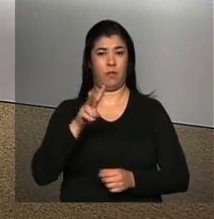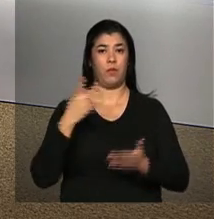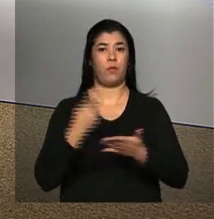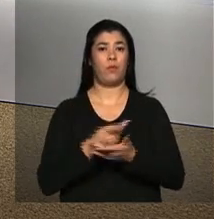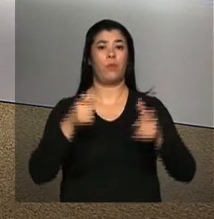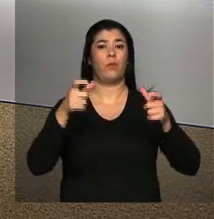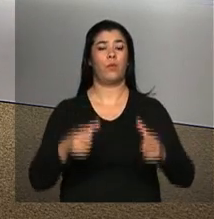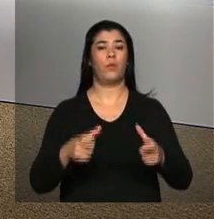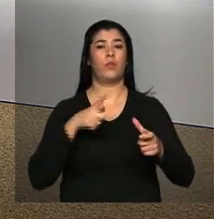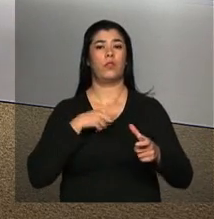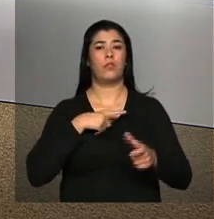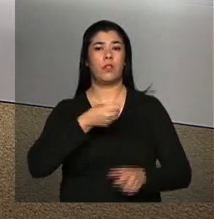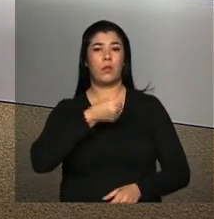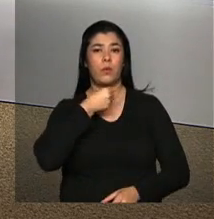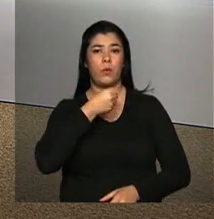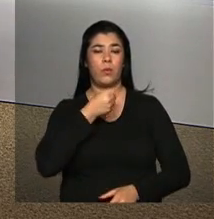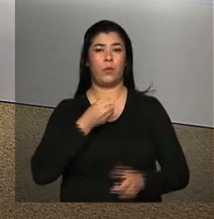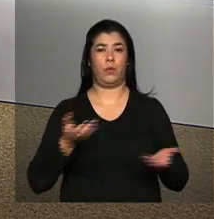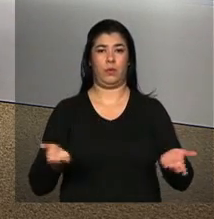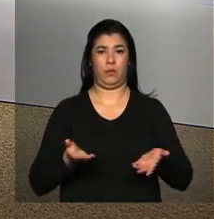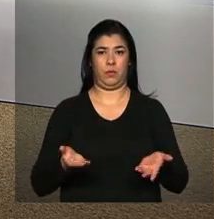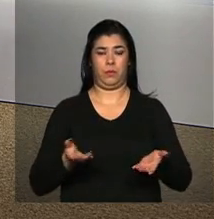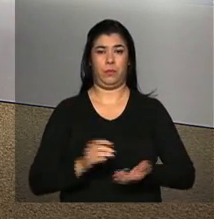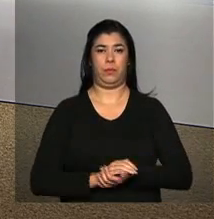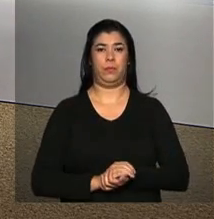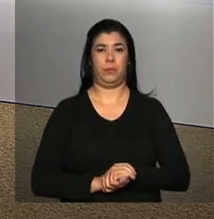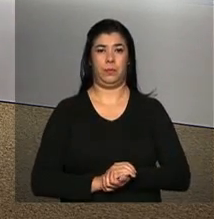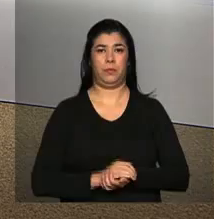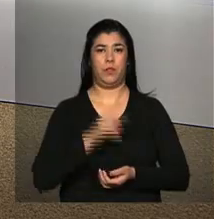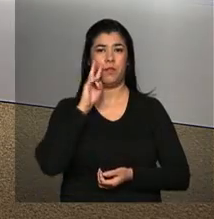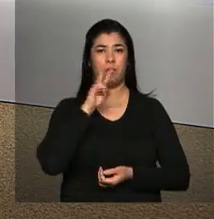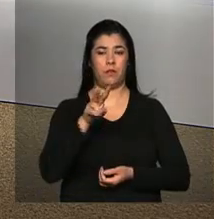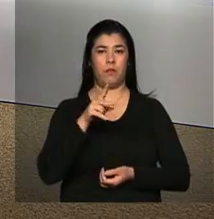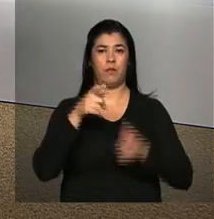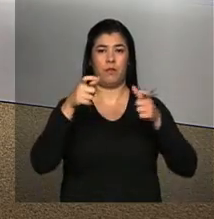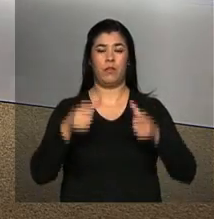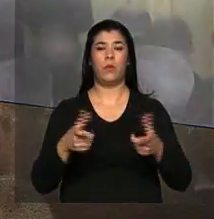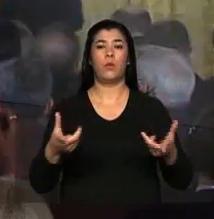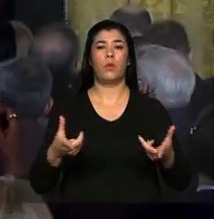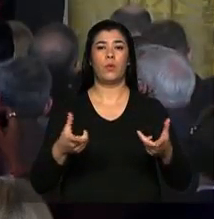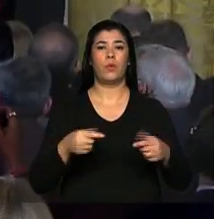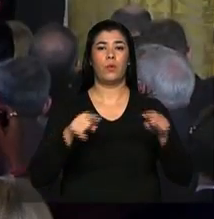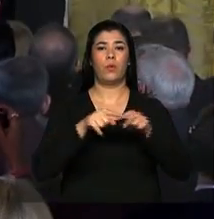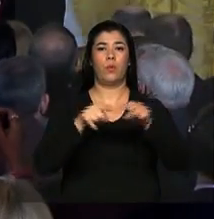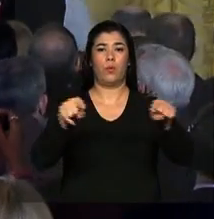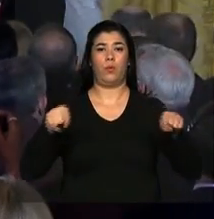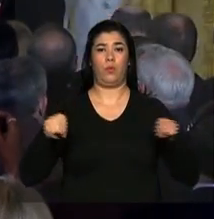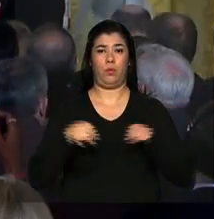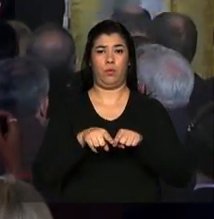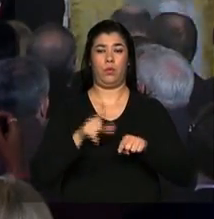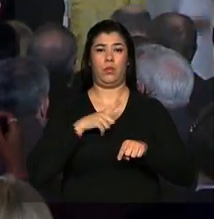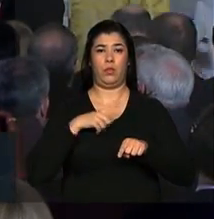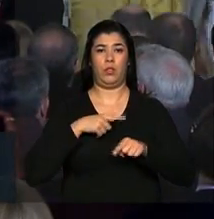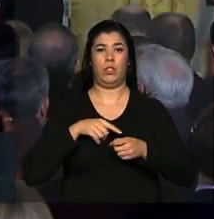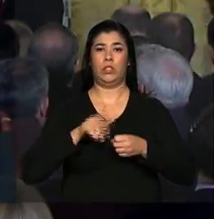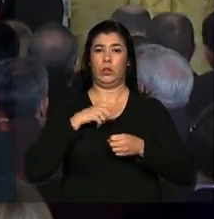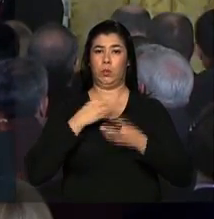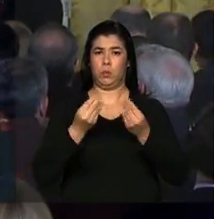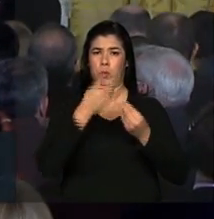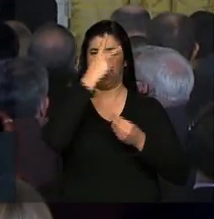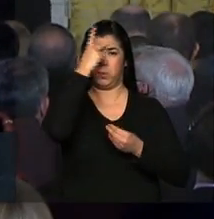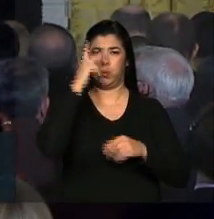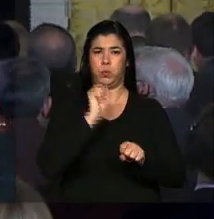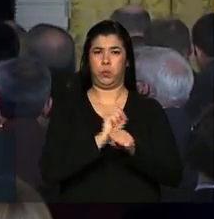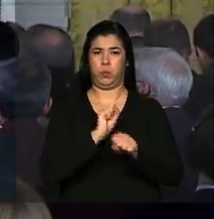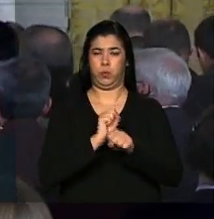local onde será concedida a declaração como você pode ver o salão já está cheio a imprensa aguarda